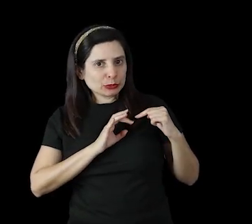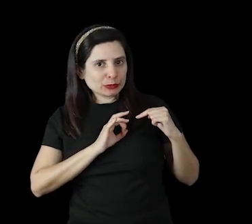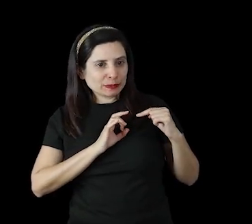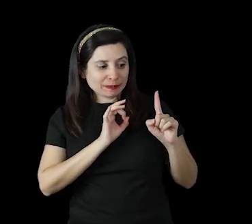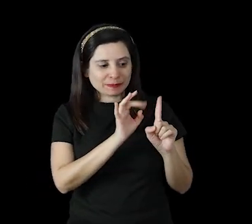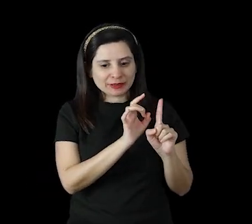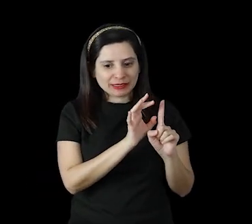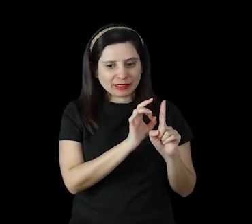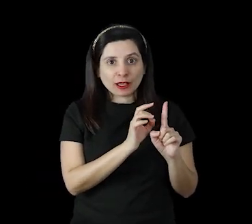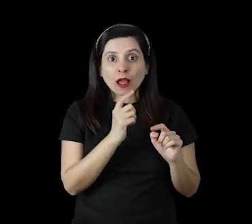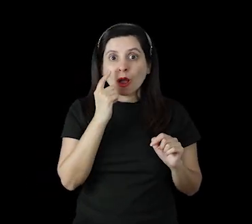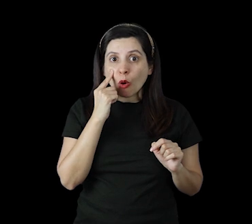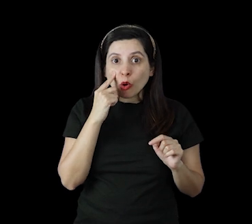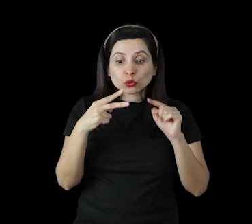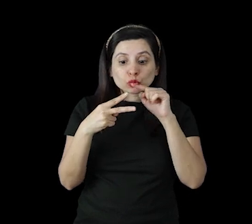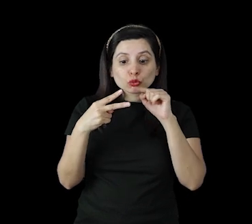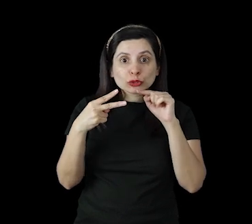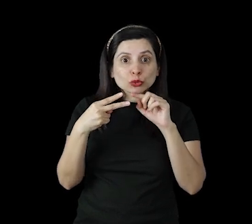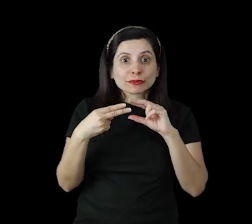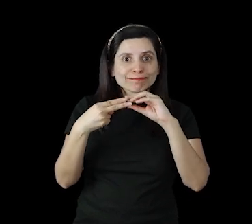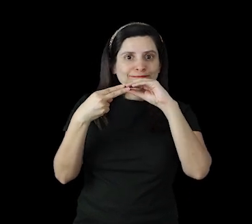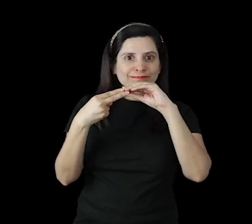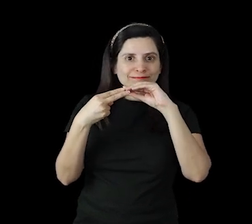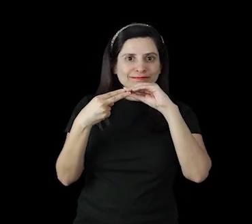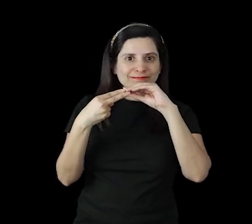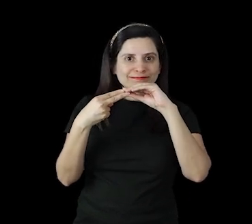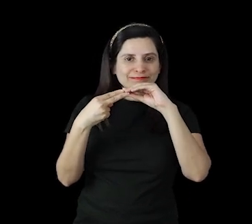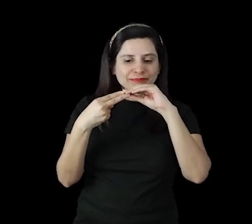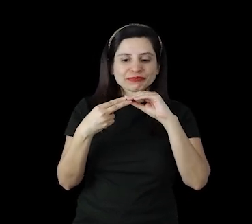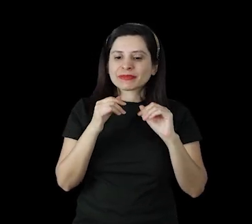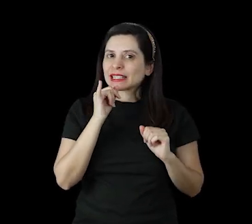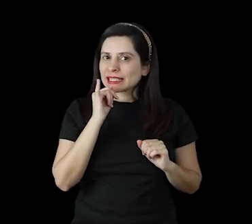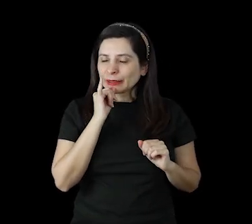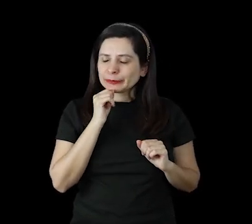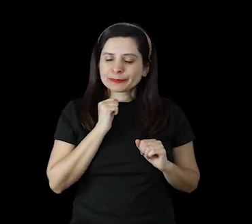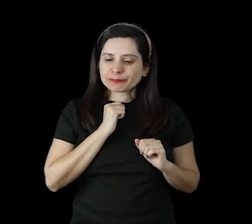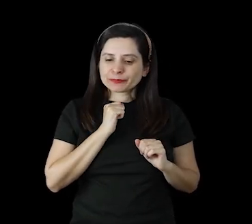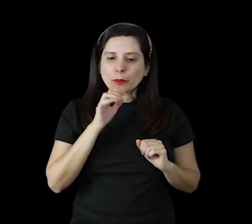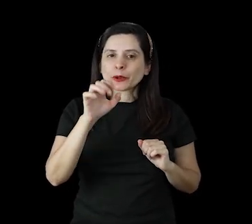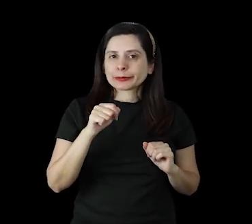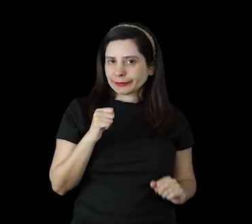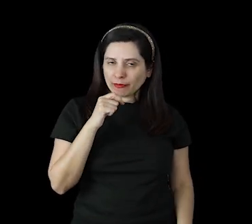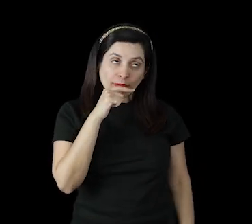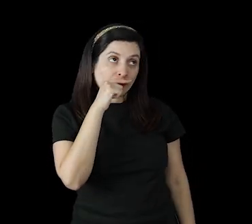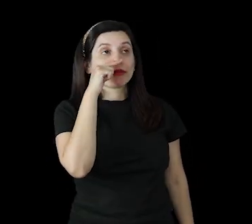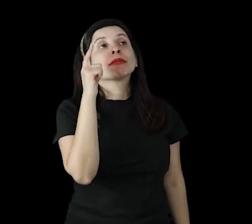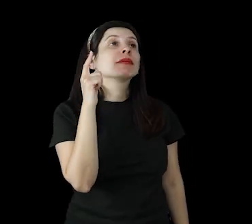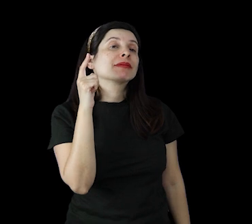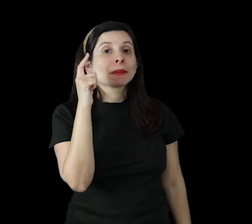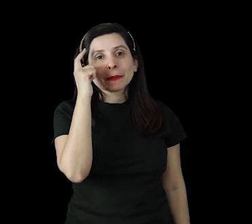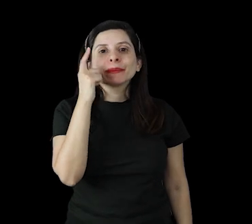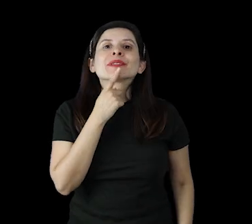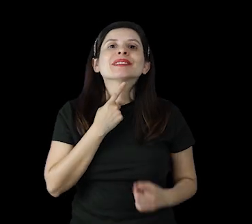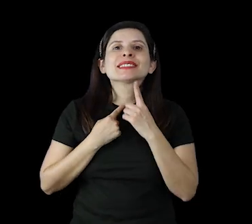como as 2 coisas estão conectadas, né. Por exemplo, eu não posso pegar um arrogante e pensar um